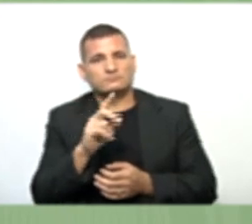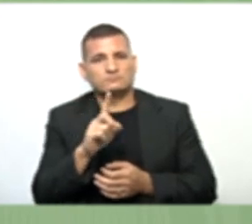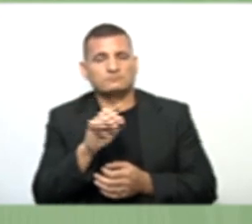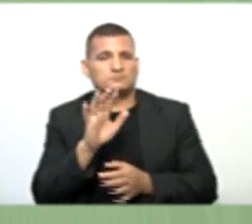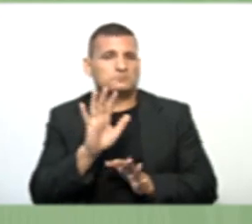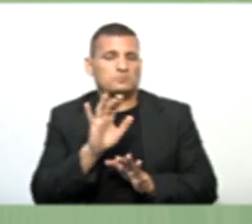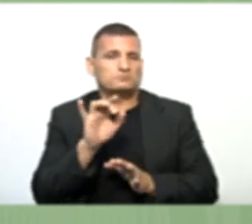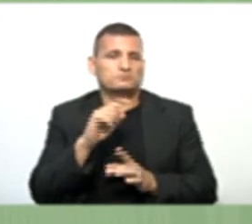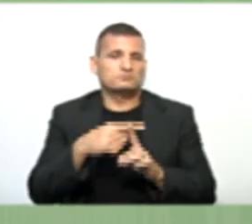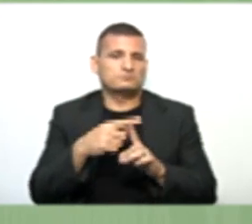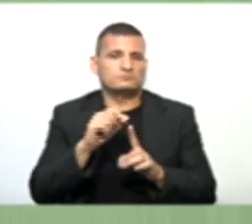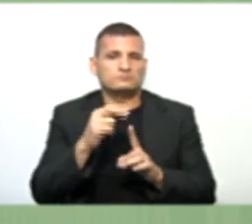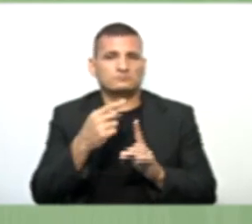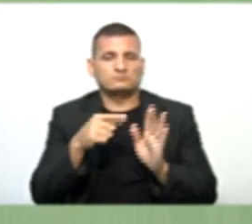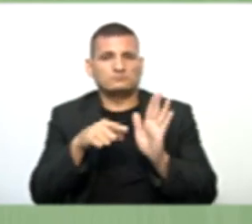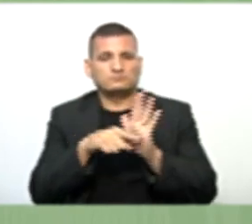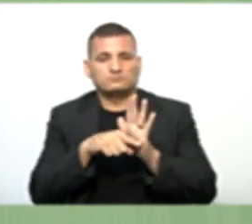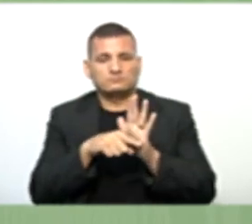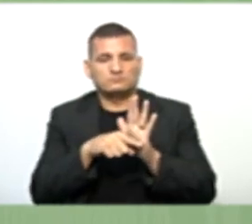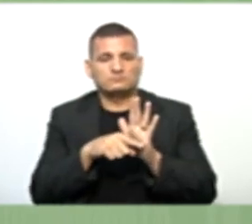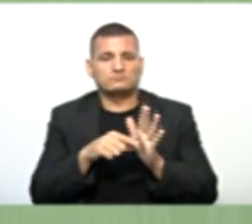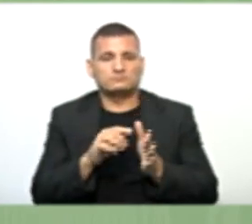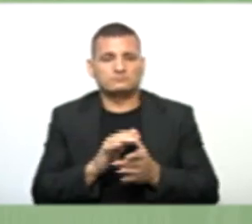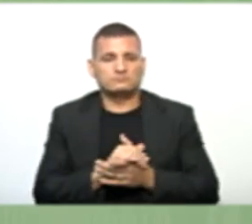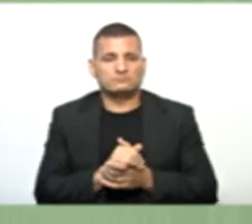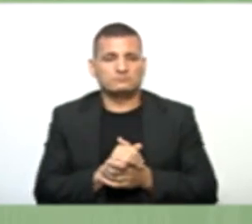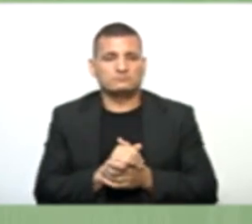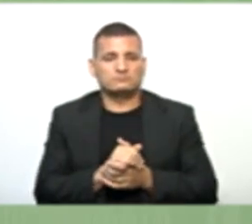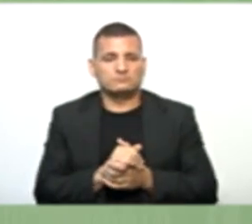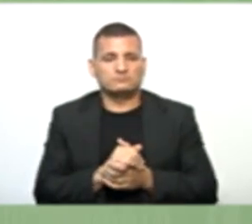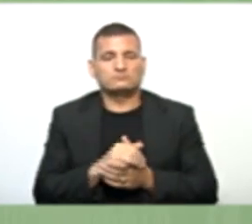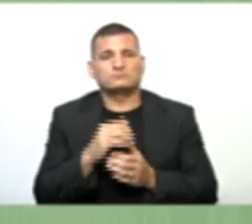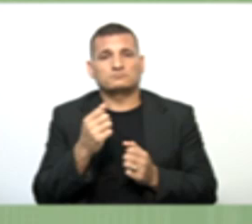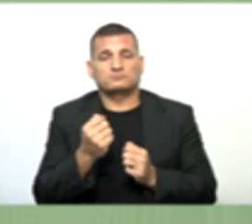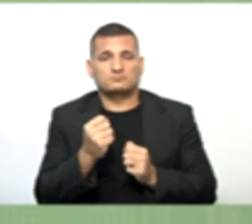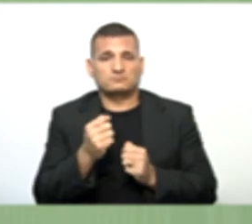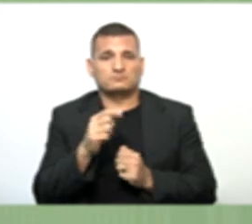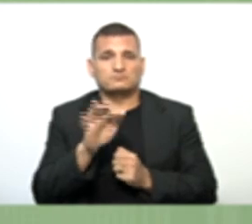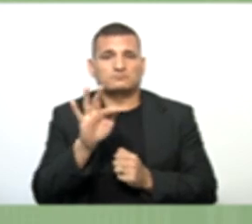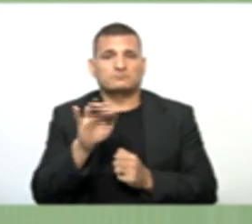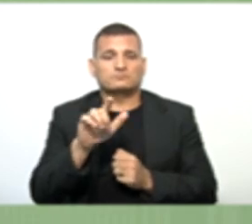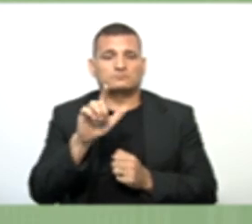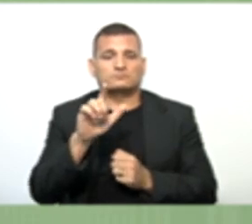é positivo ou negativo. Então nós podemos trabalhar aqui com float.